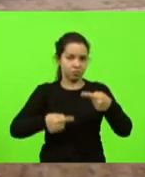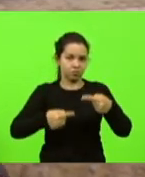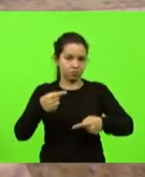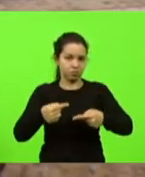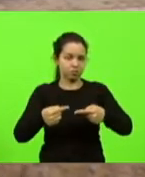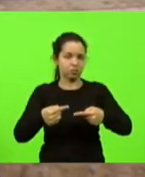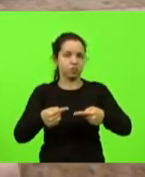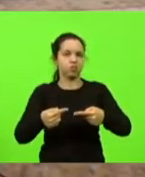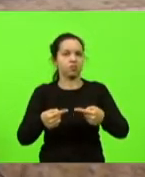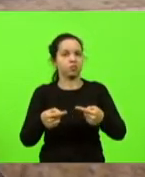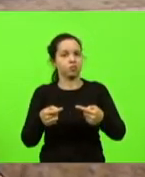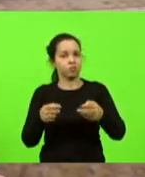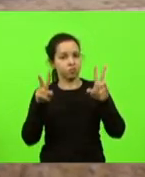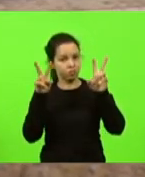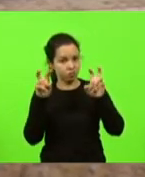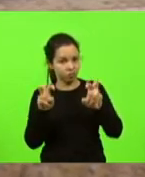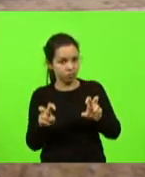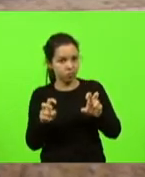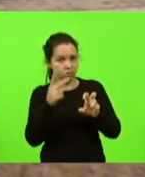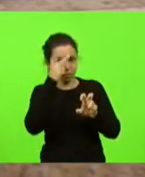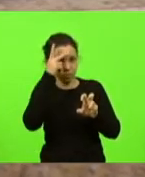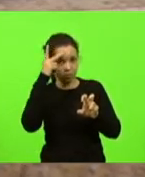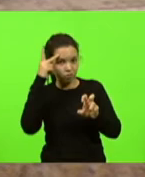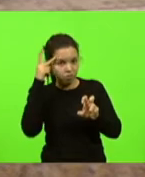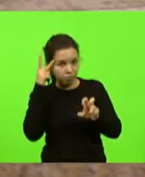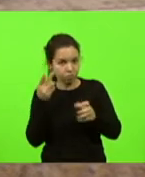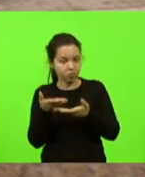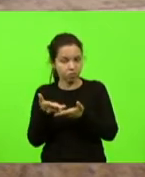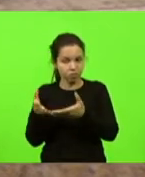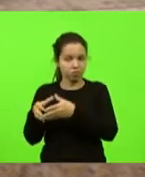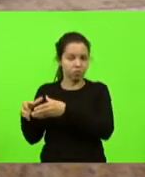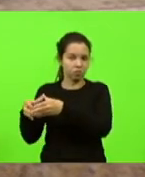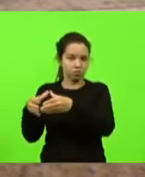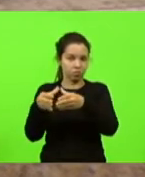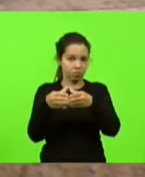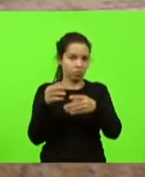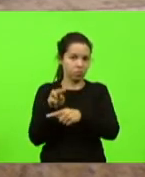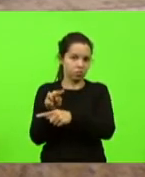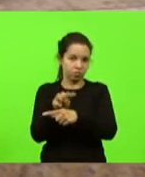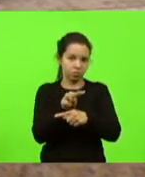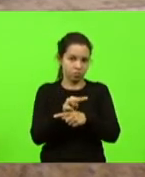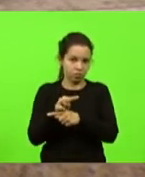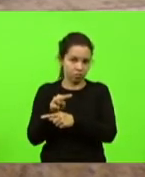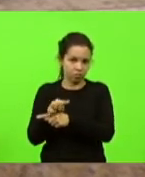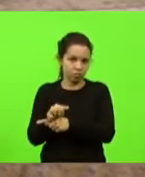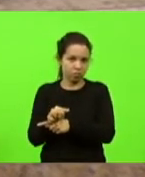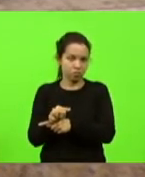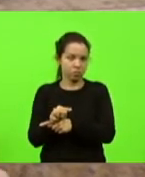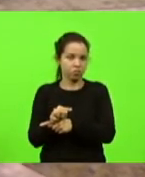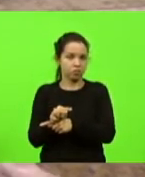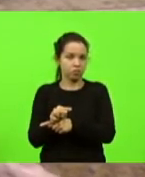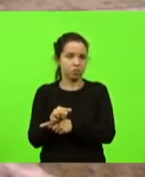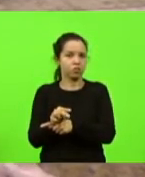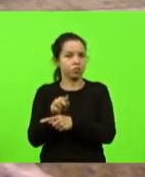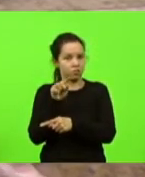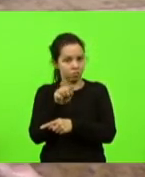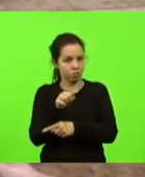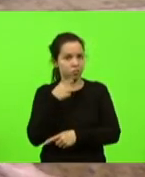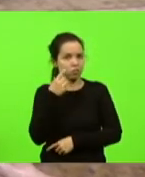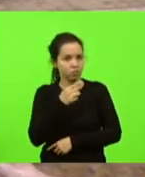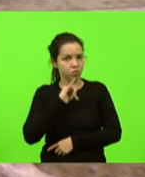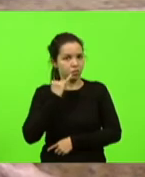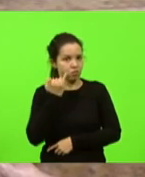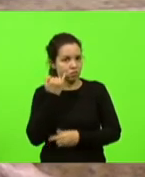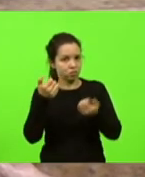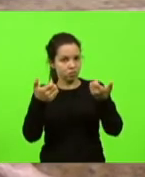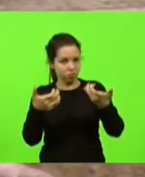matéria com aqueles que, em tese, seriam os órgãos fiscalizadores, que foi aqui elencado pelo deputado Jessé Lopes.